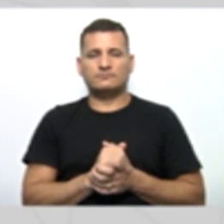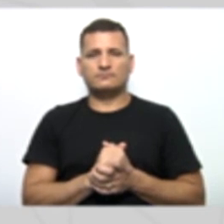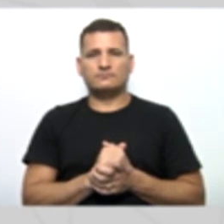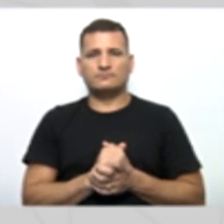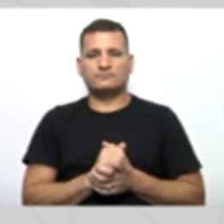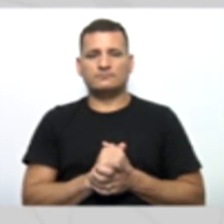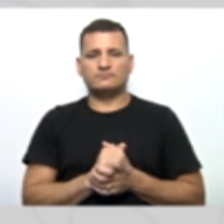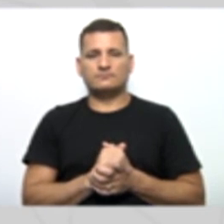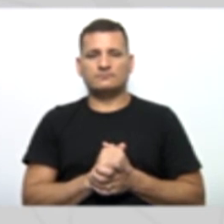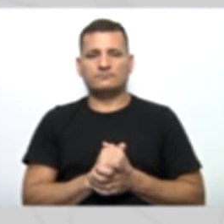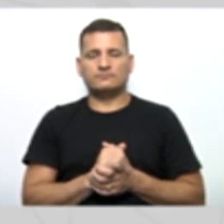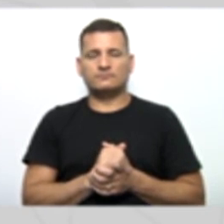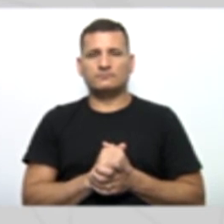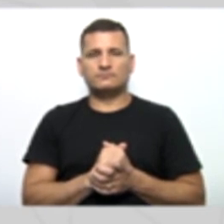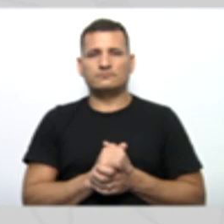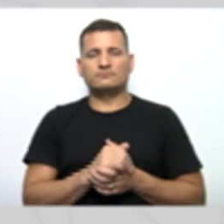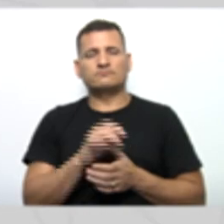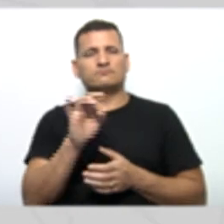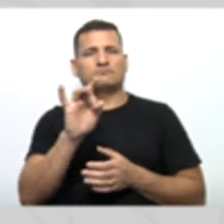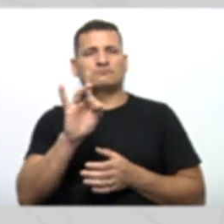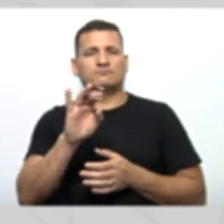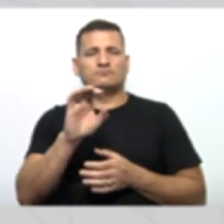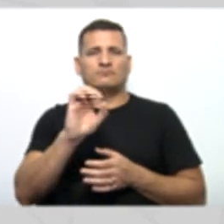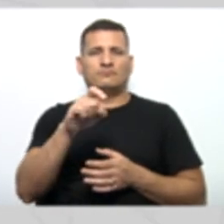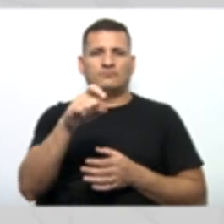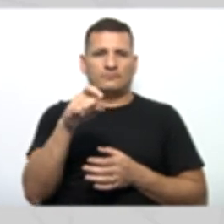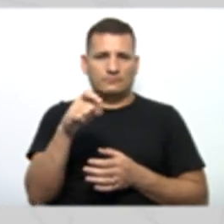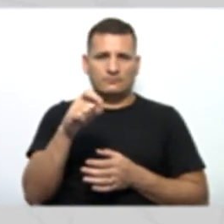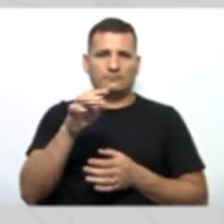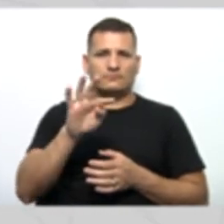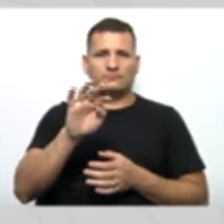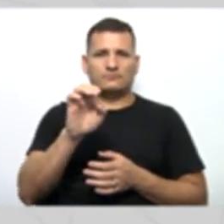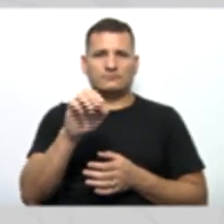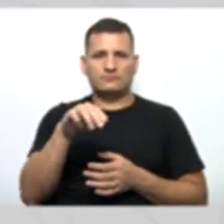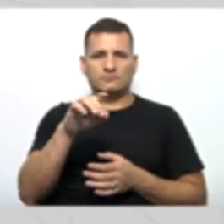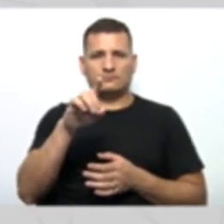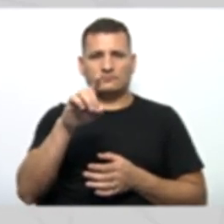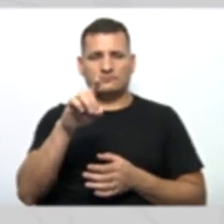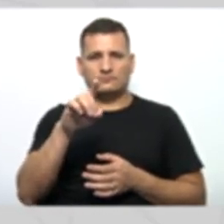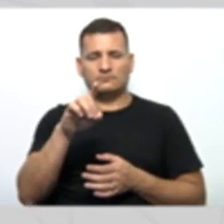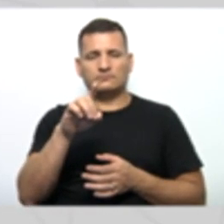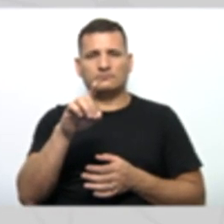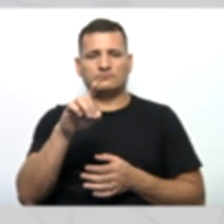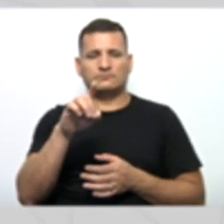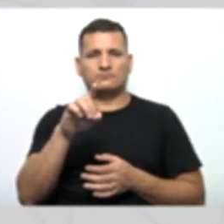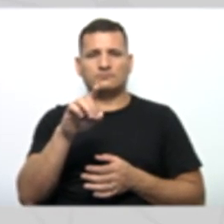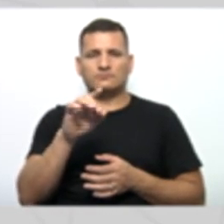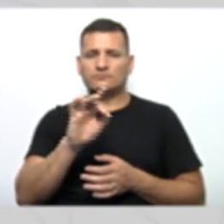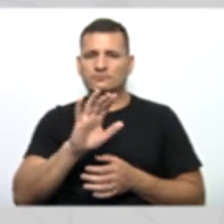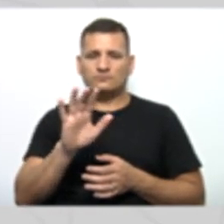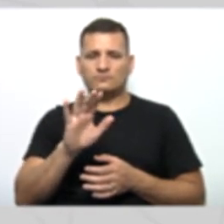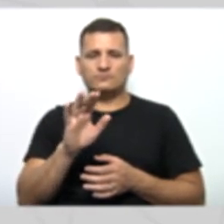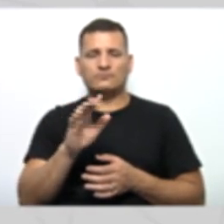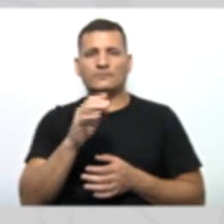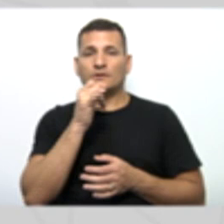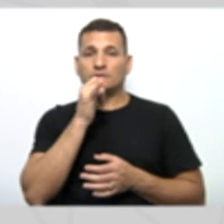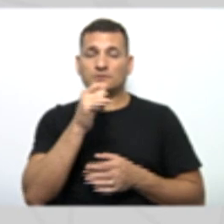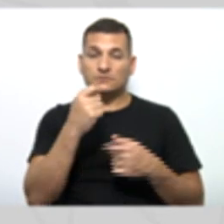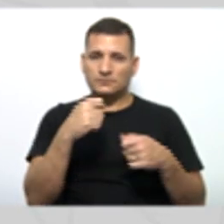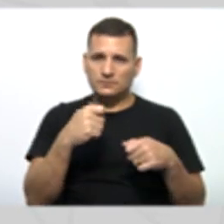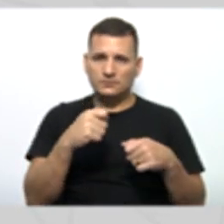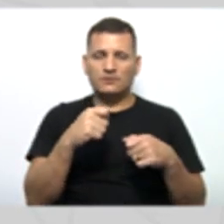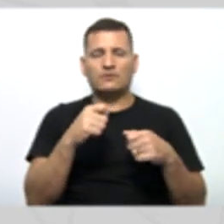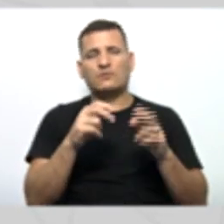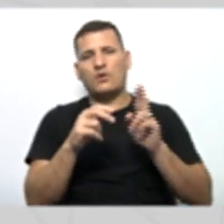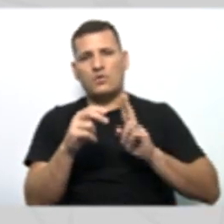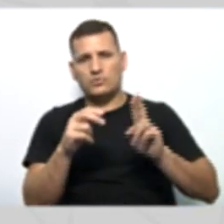extend, por exemplo, certo? E você vai auxiliar você vai utilizar essa função quando for necessário.